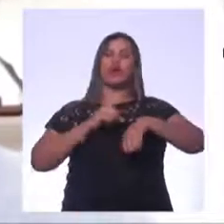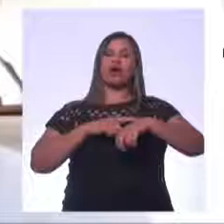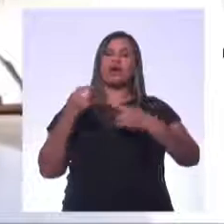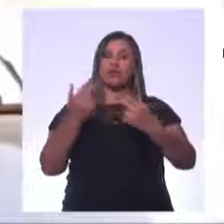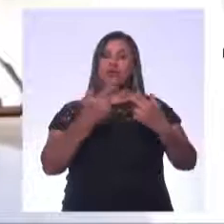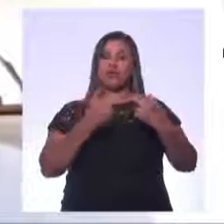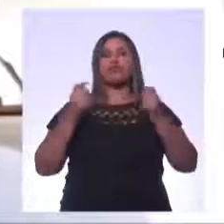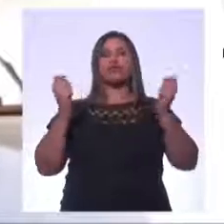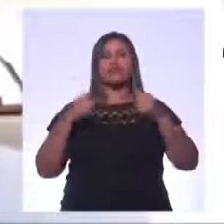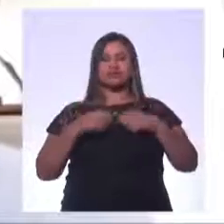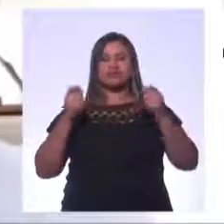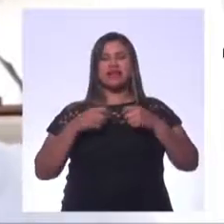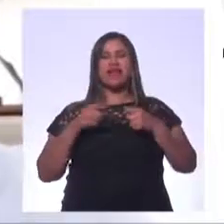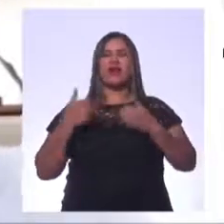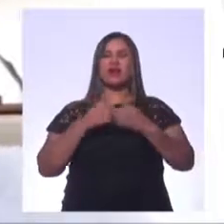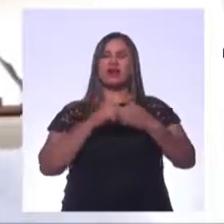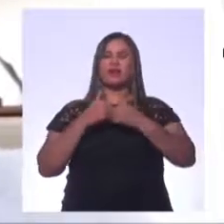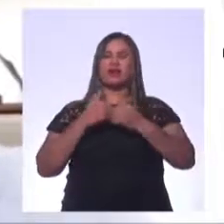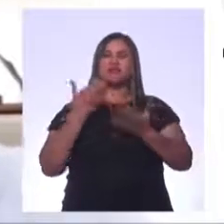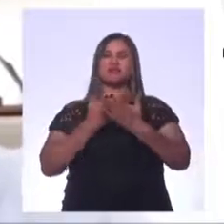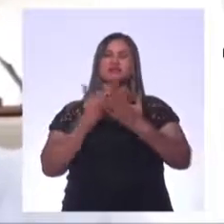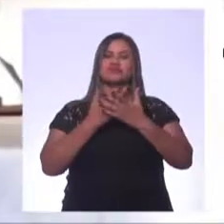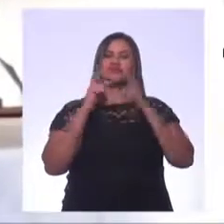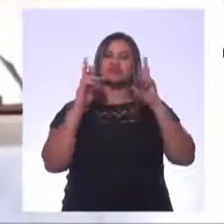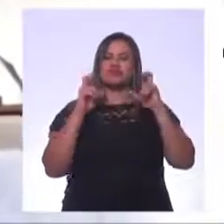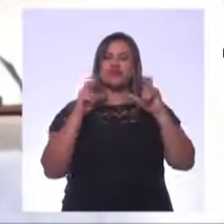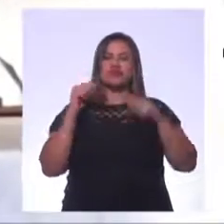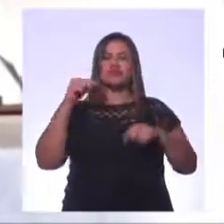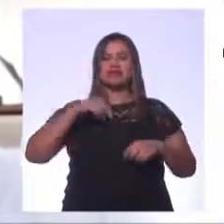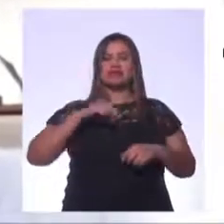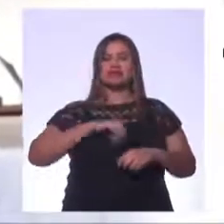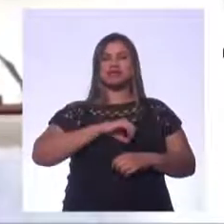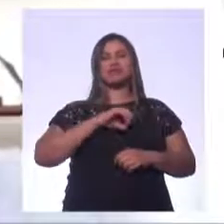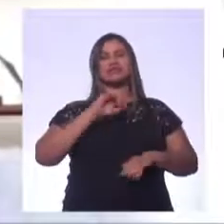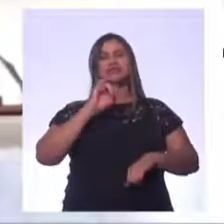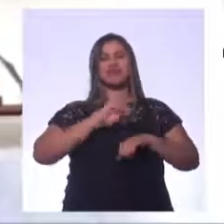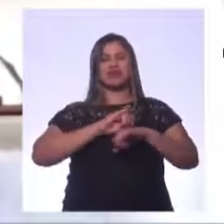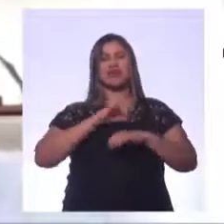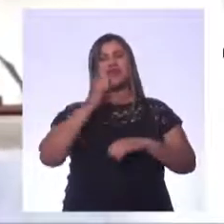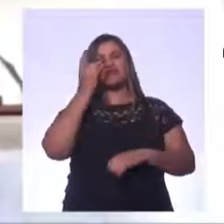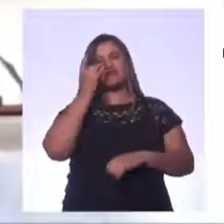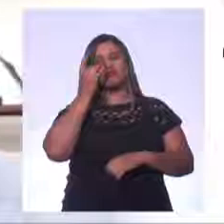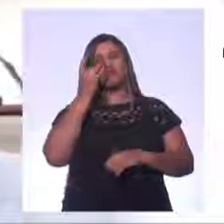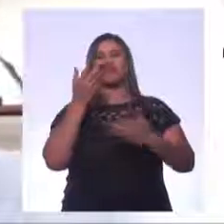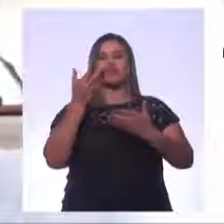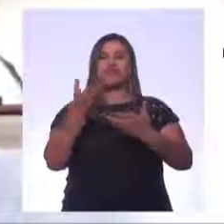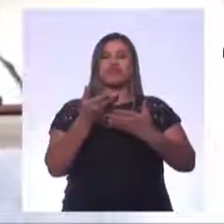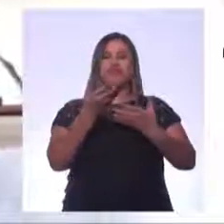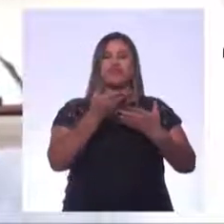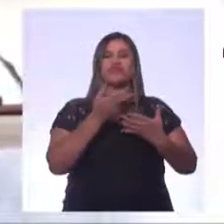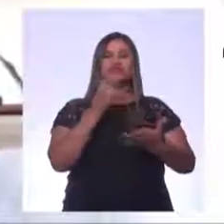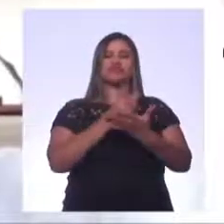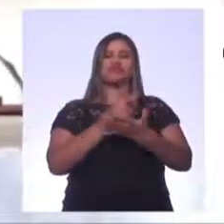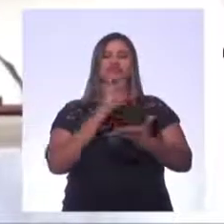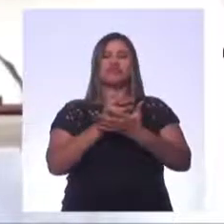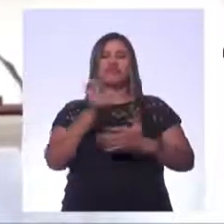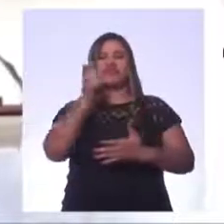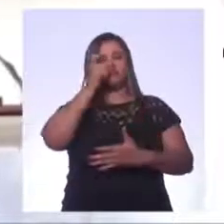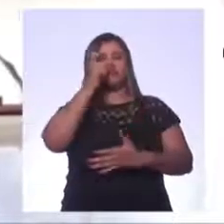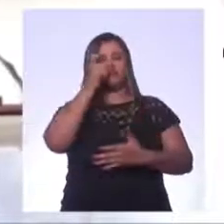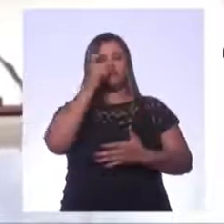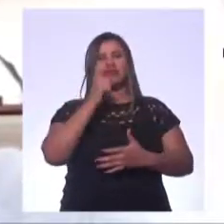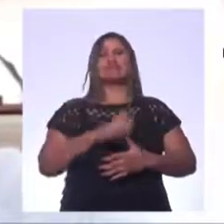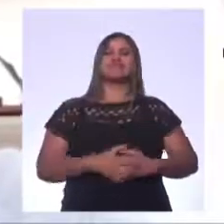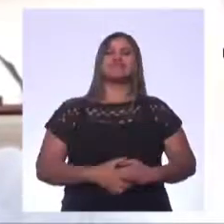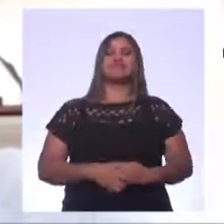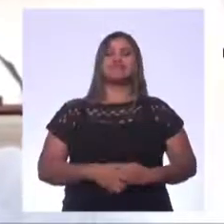diversas aulas e essas temáticas que nós desenvolvemos aqui no nosso centro, ao vivo. Então, eu convido todos a sempre assistirem ao